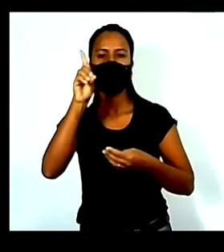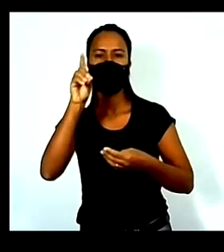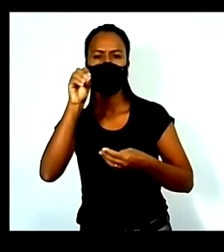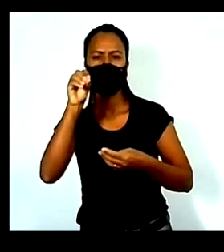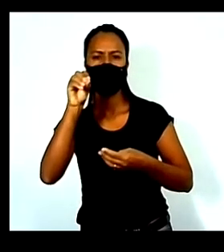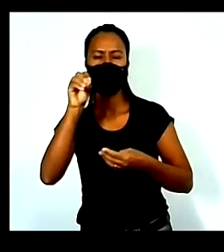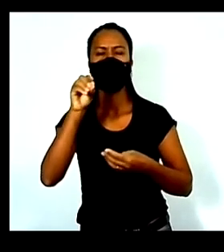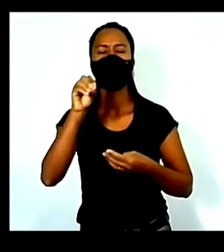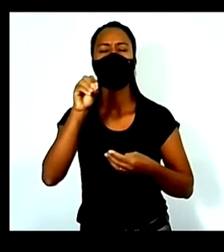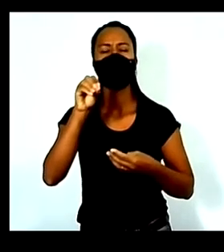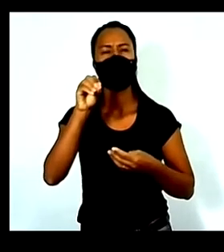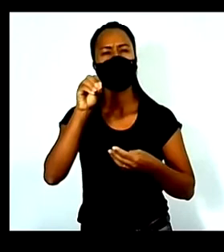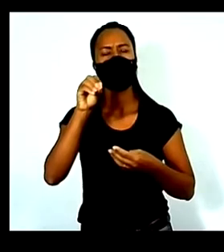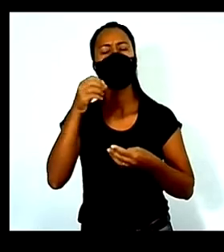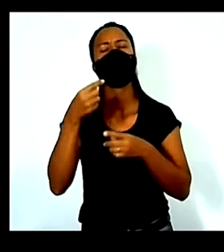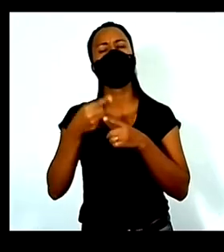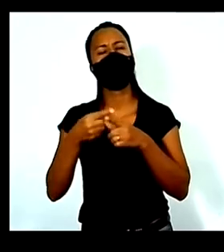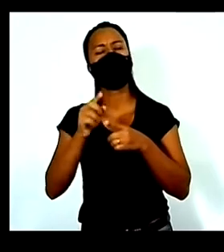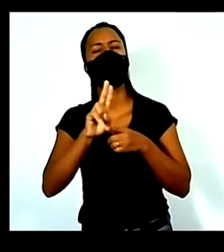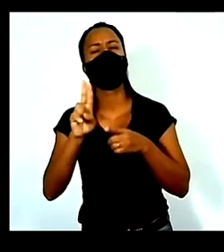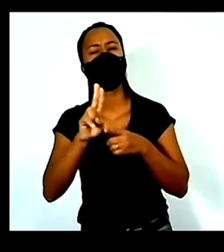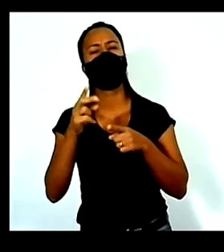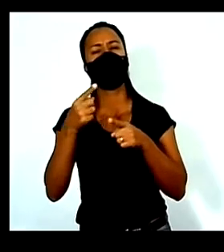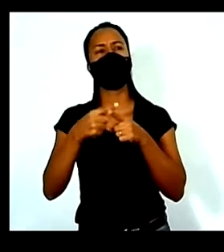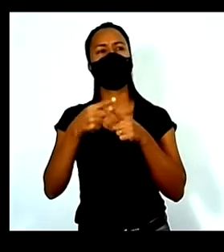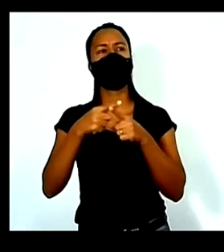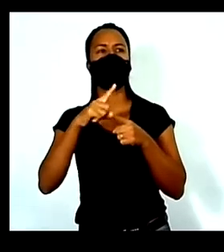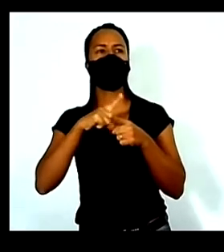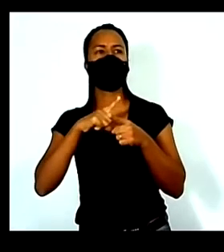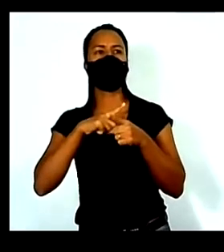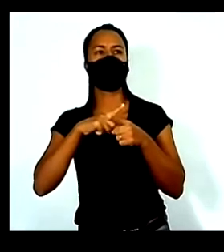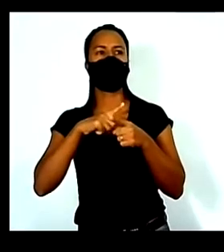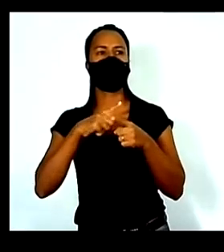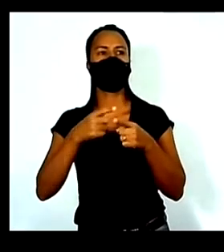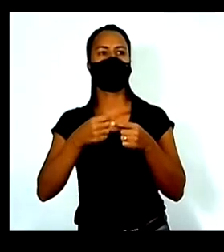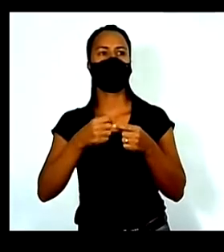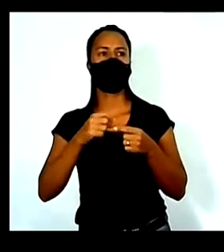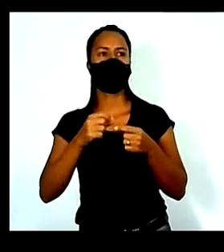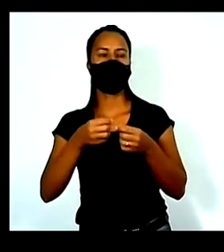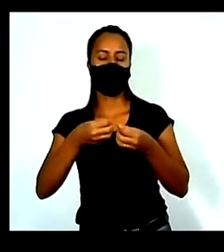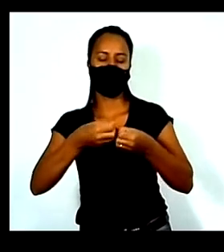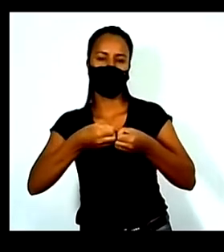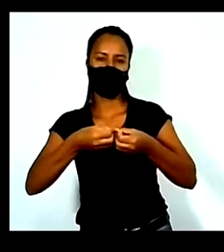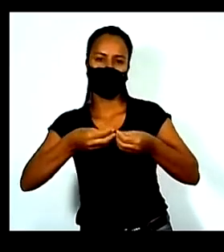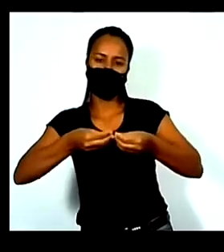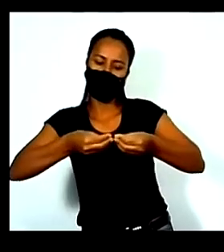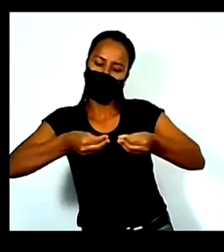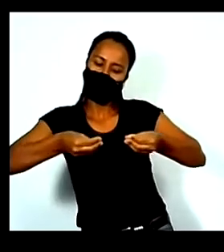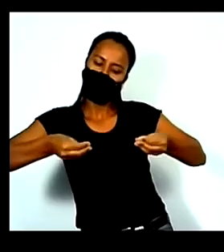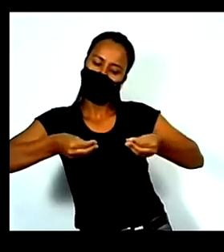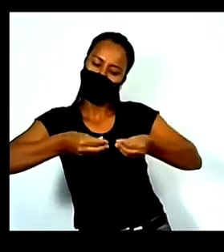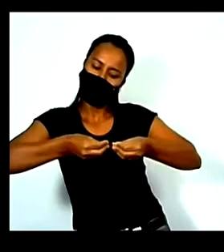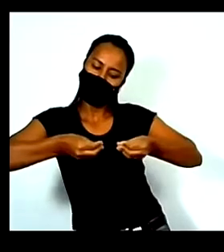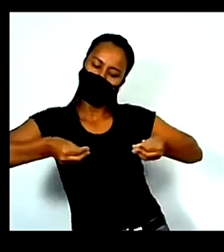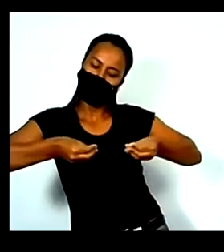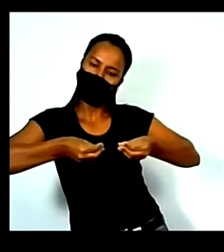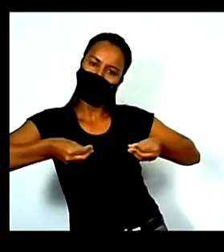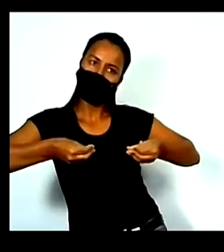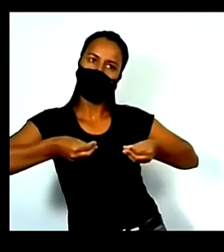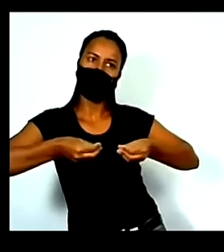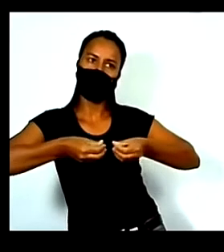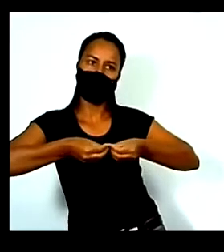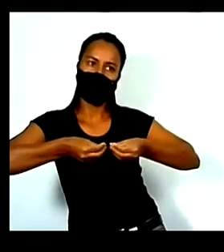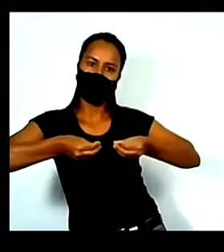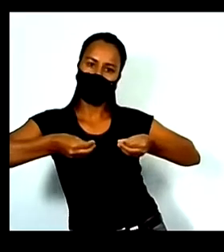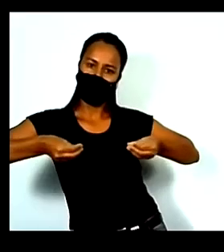essa nomenclatura? Estriado. Porque ele está estirado, tá? Então, ele tem um formato